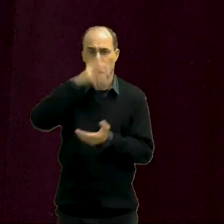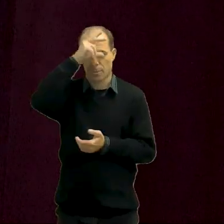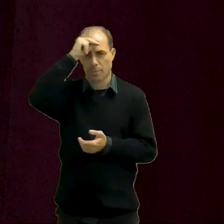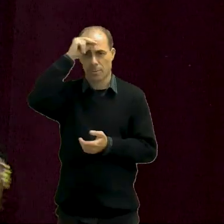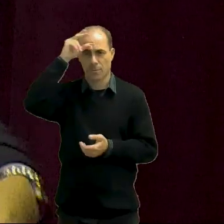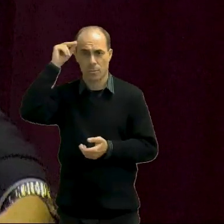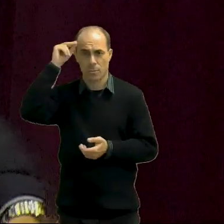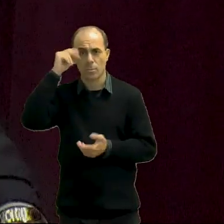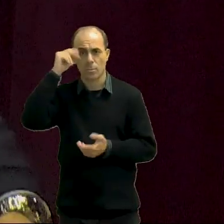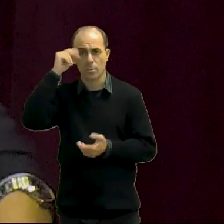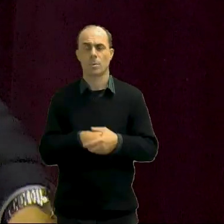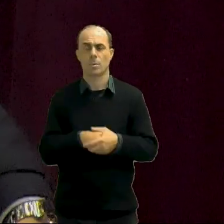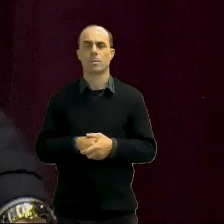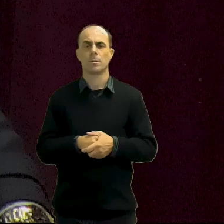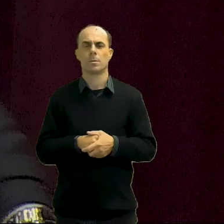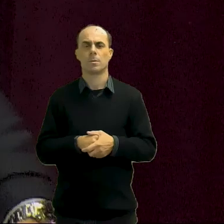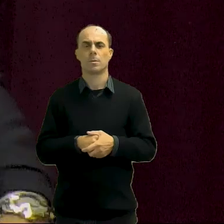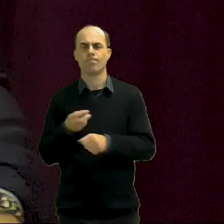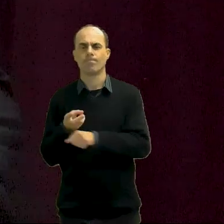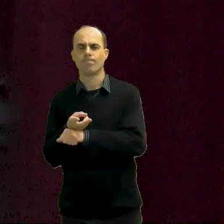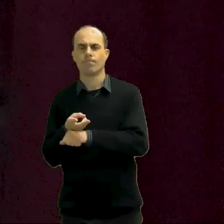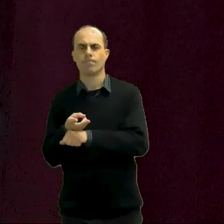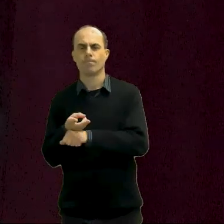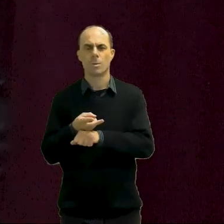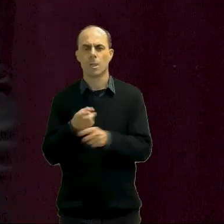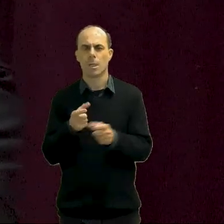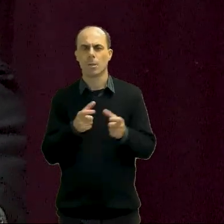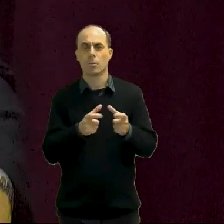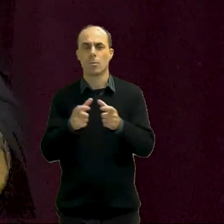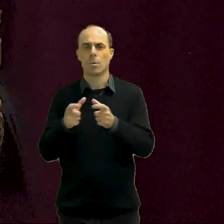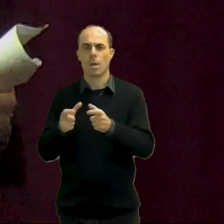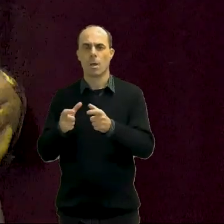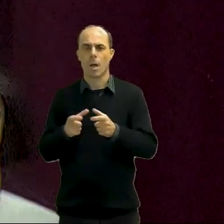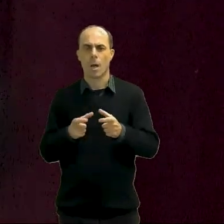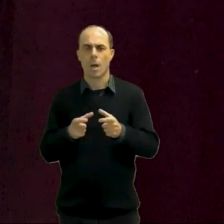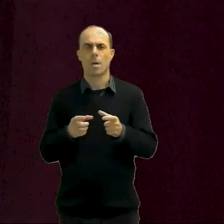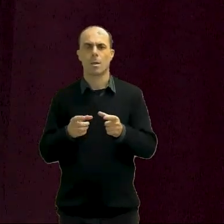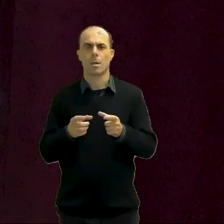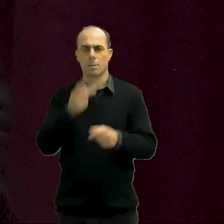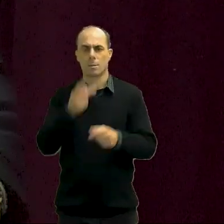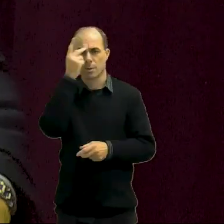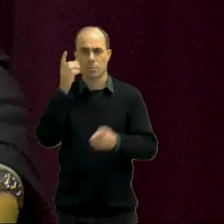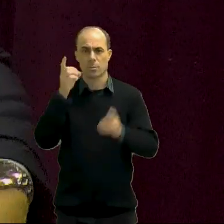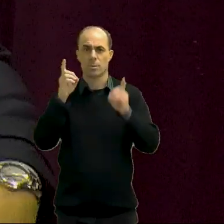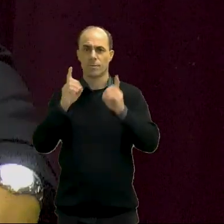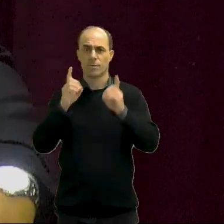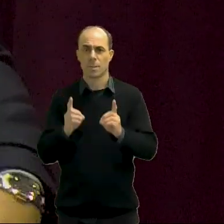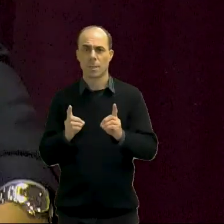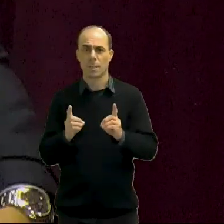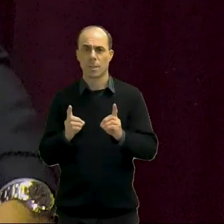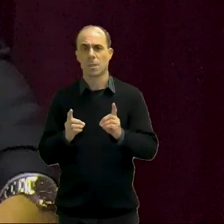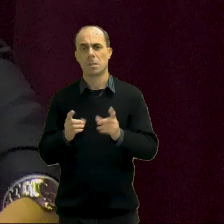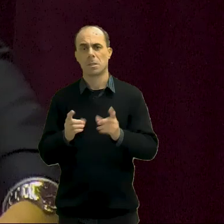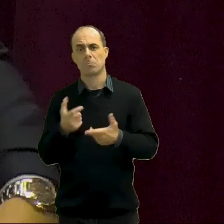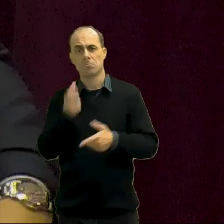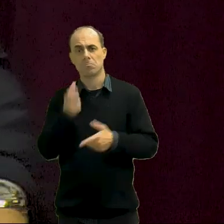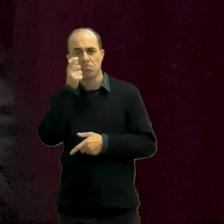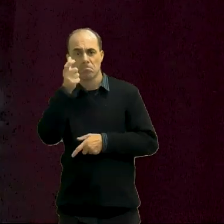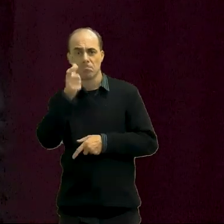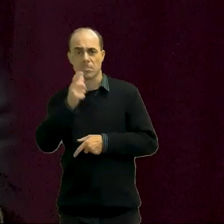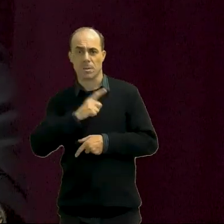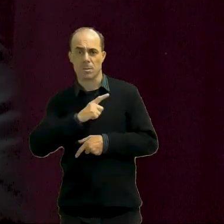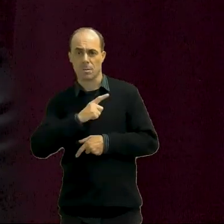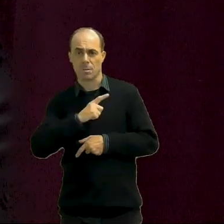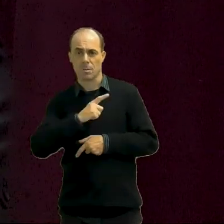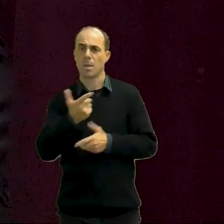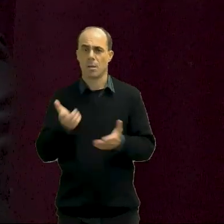para verificar onde se tem alguém com deficiência que tenha interesse em participar como voluntário incentivando fazendo esse